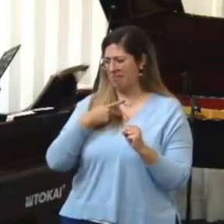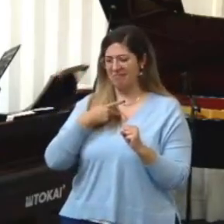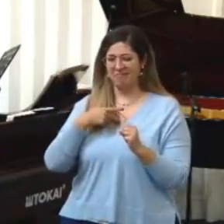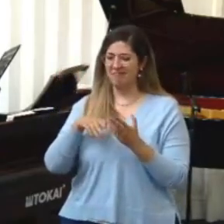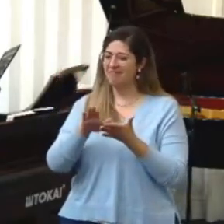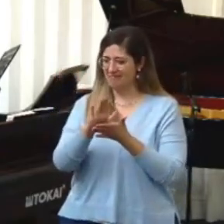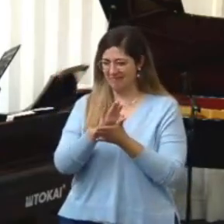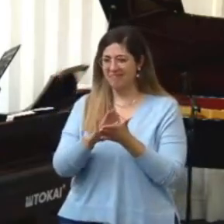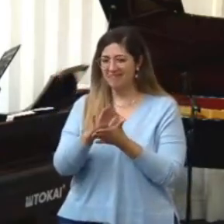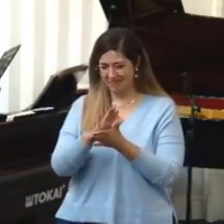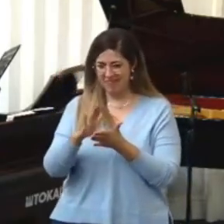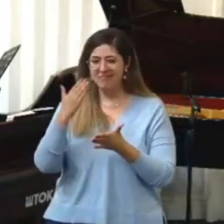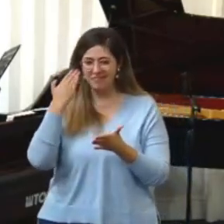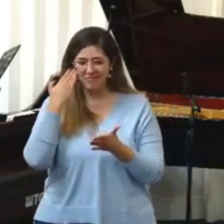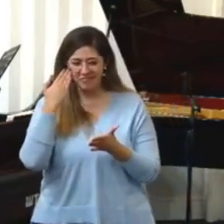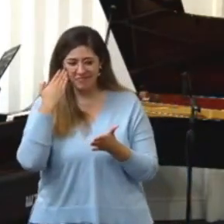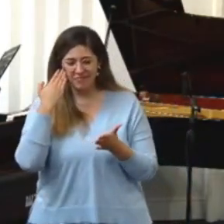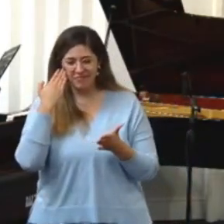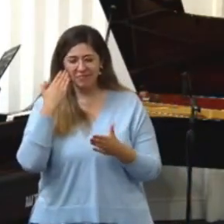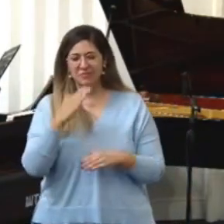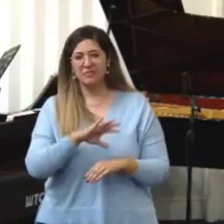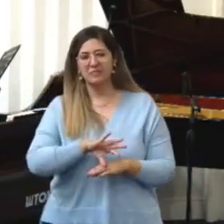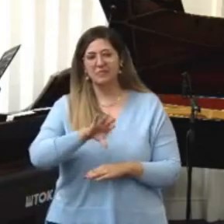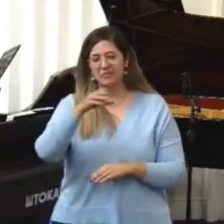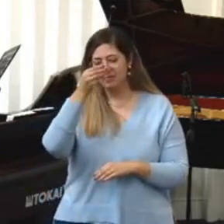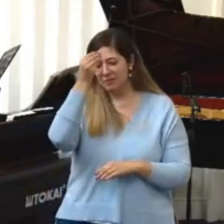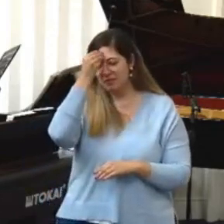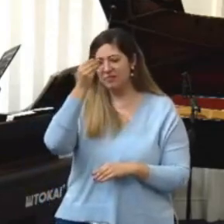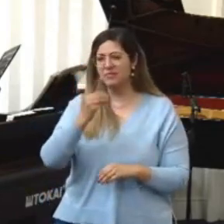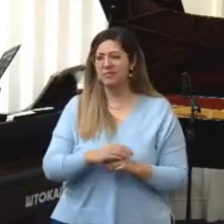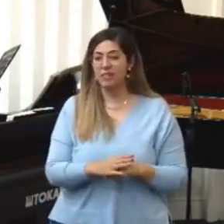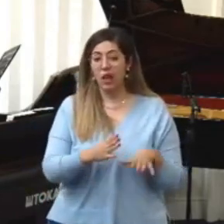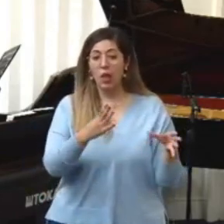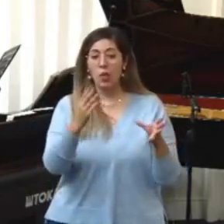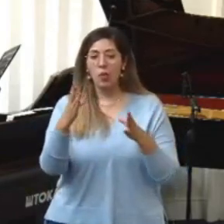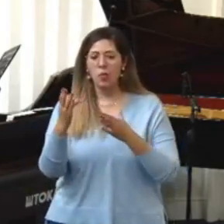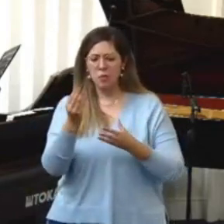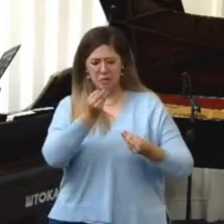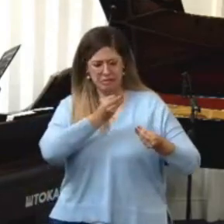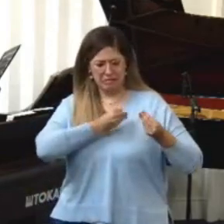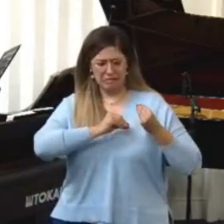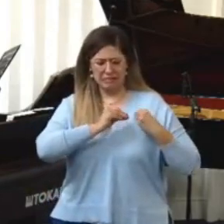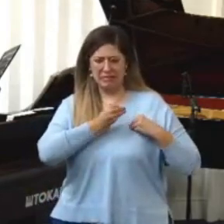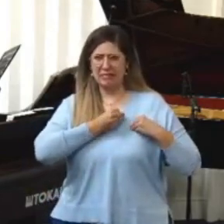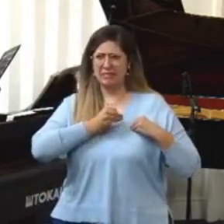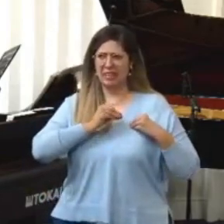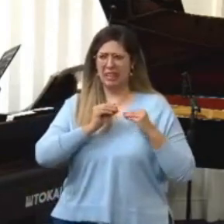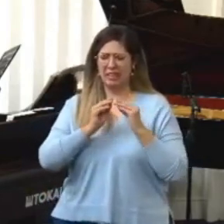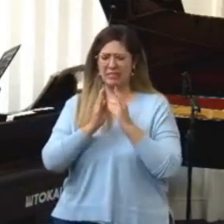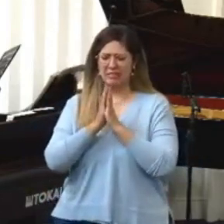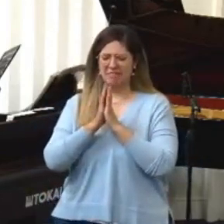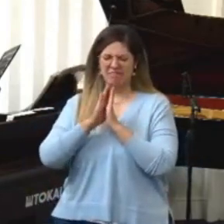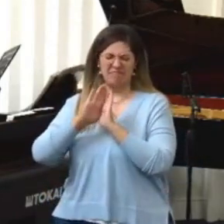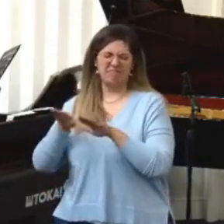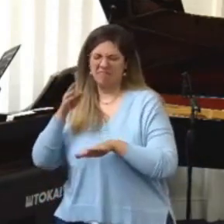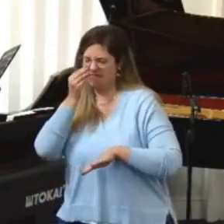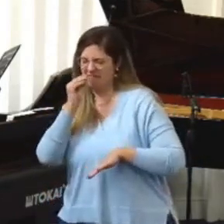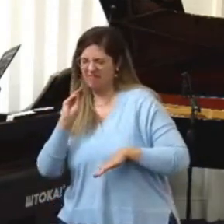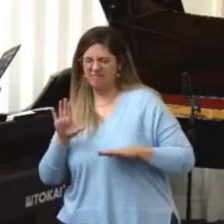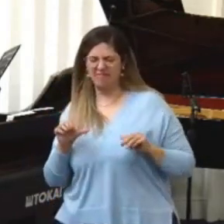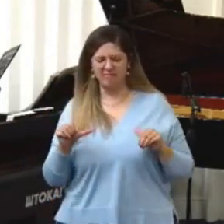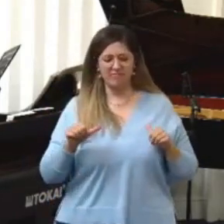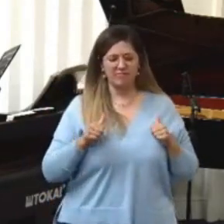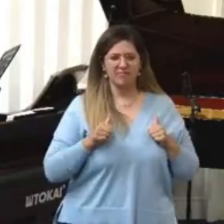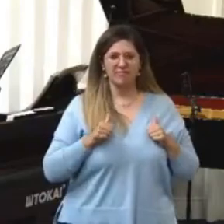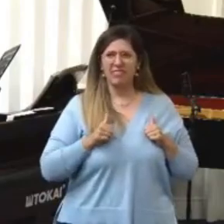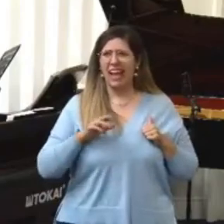Lutero, comentando essa passagem, diz isso: muitos, nos seus pecados, abandonam a oração, porque eles pensam: não posso falar